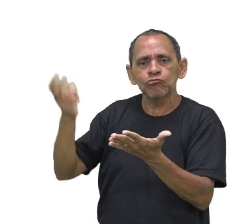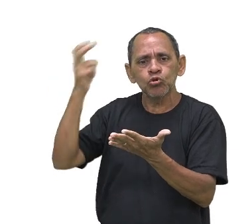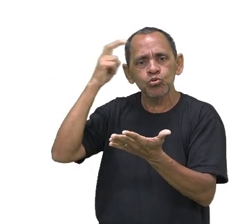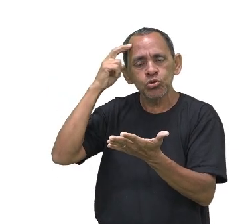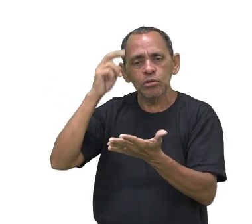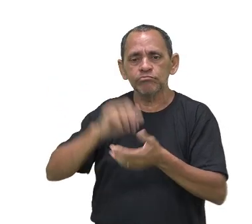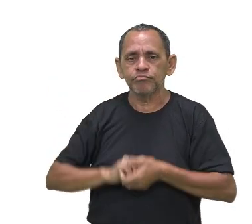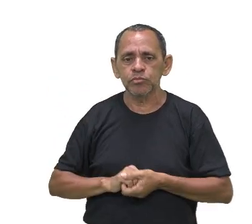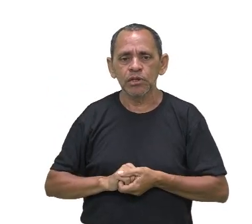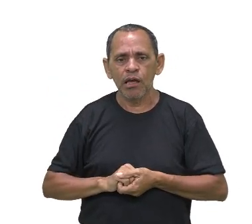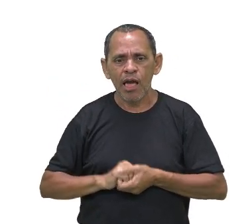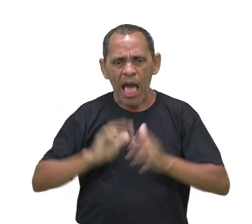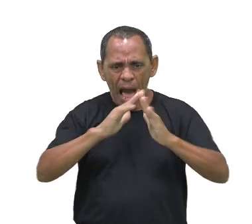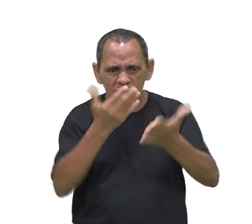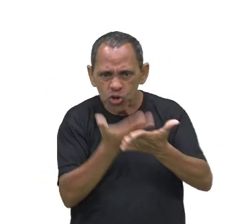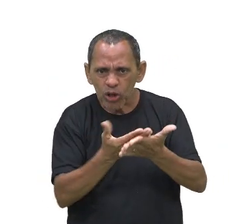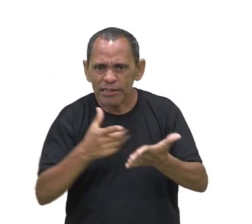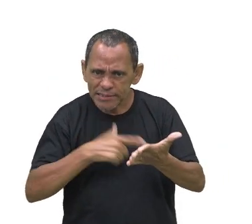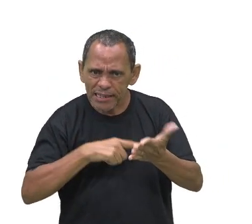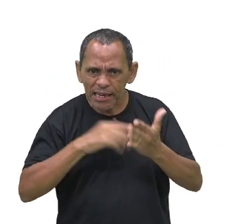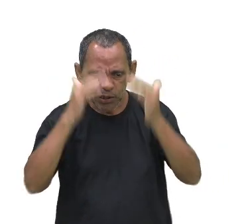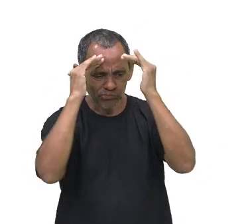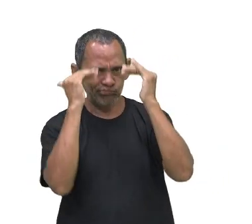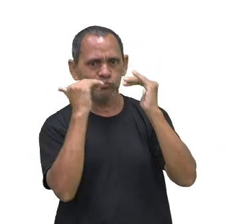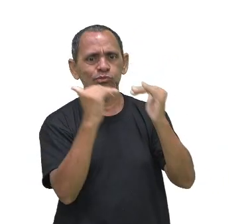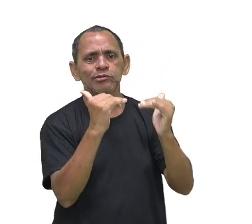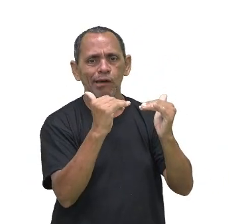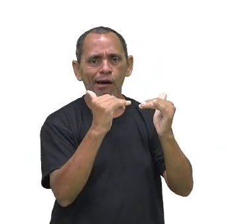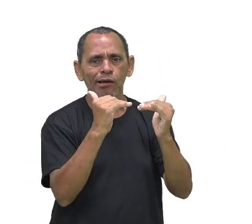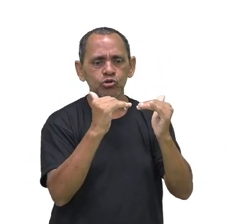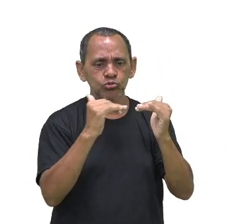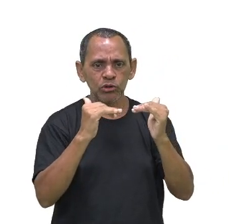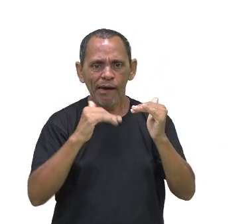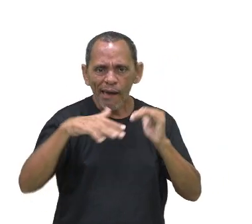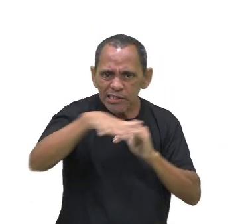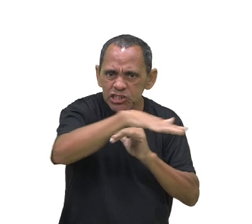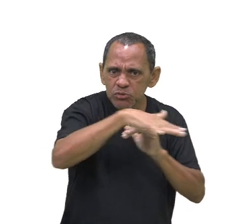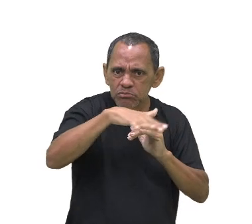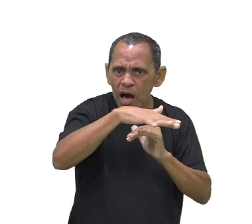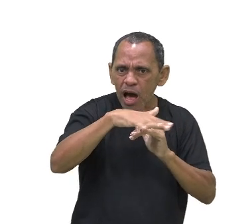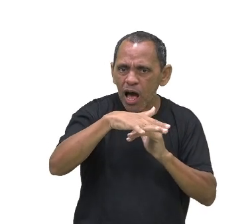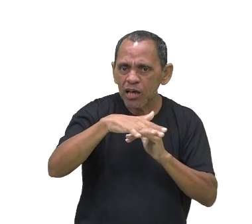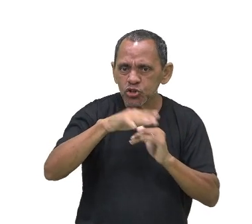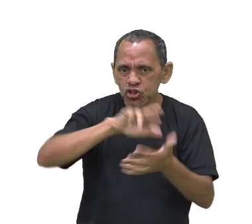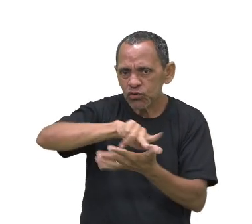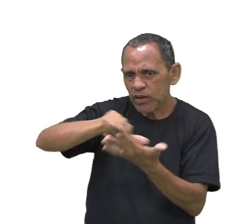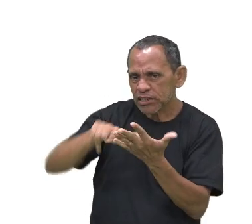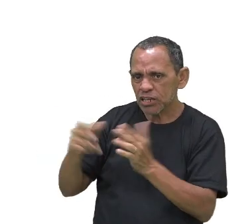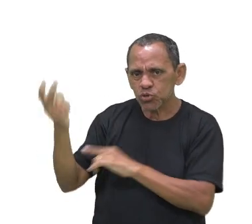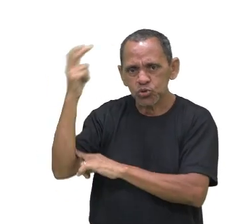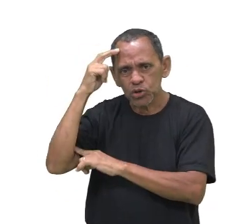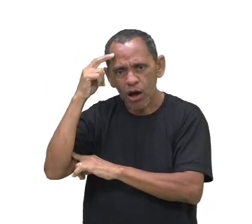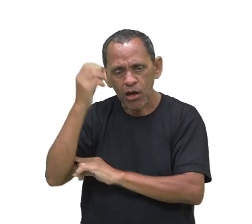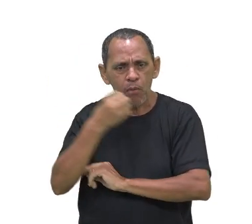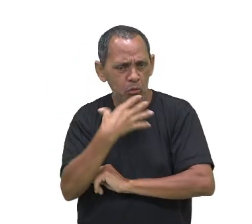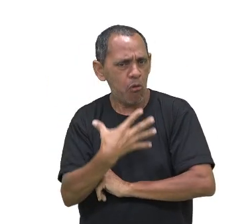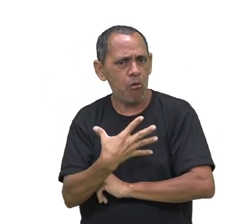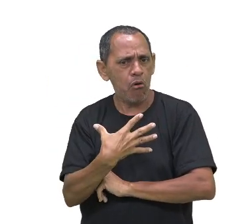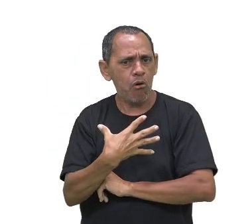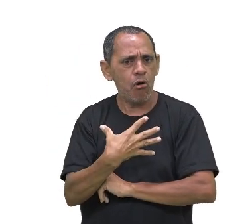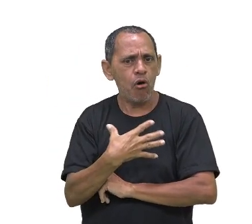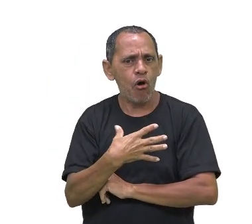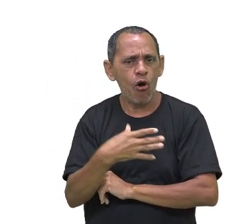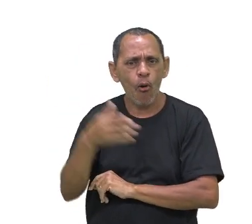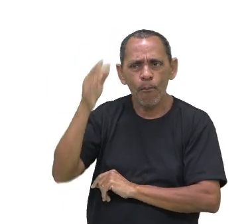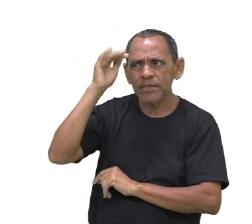respeitado esse espaço de diversidade cultural? Ficou esse questionamento. É bom pensar, refletir e transformar